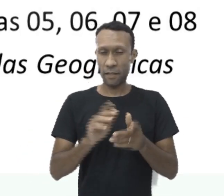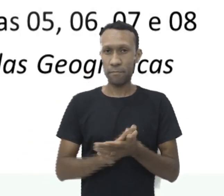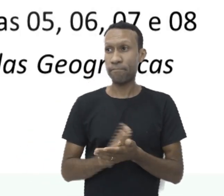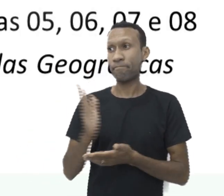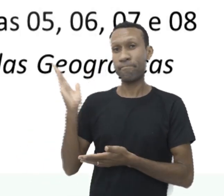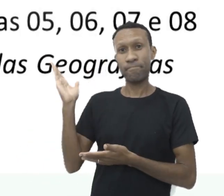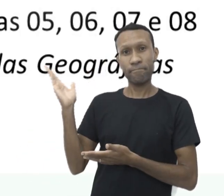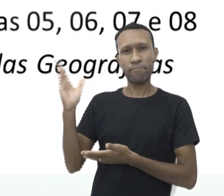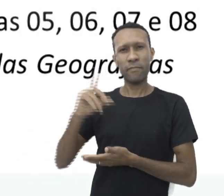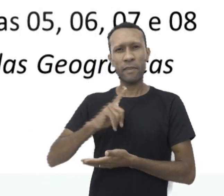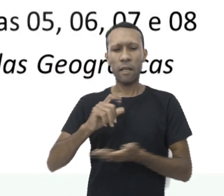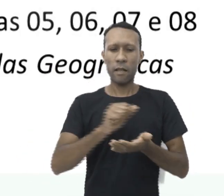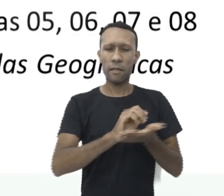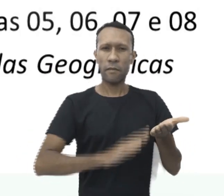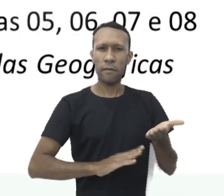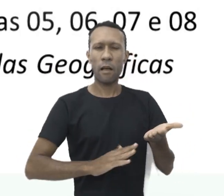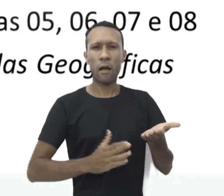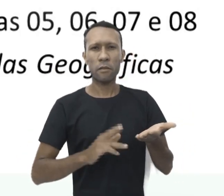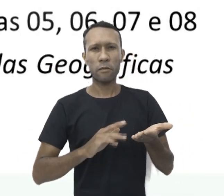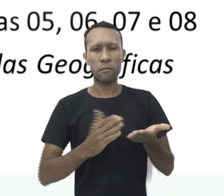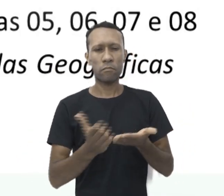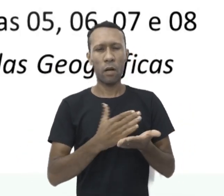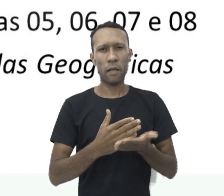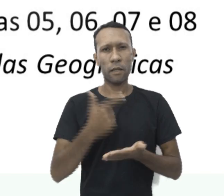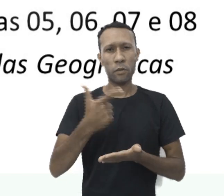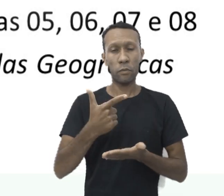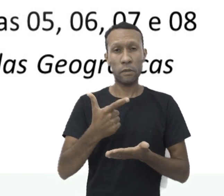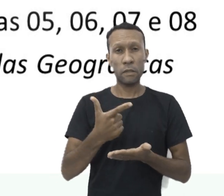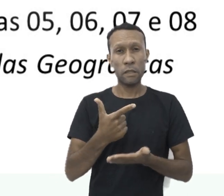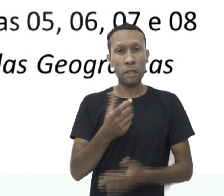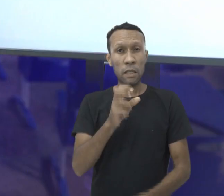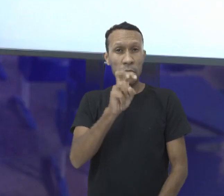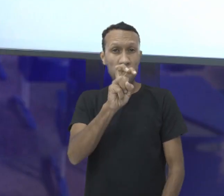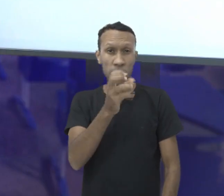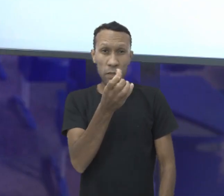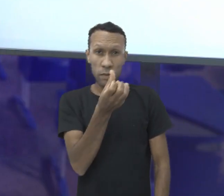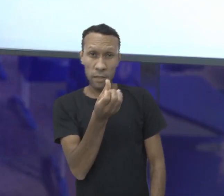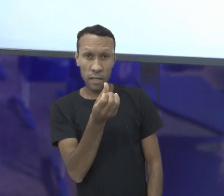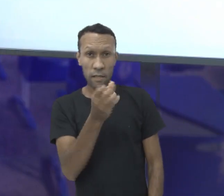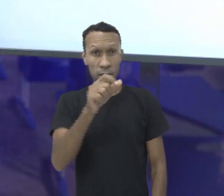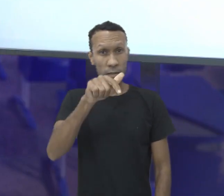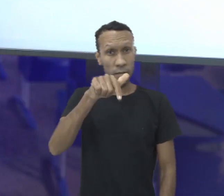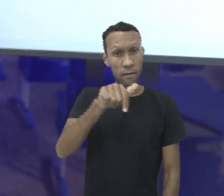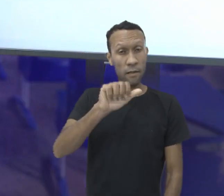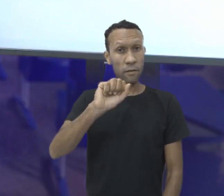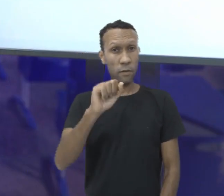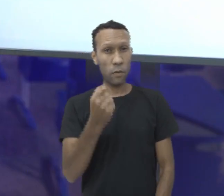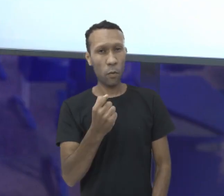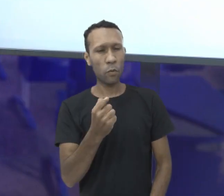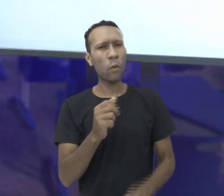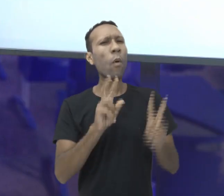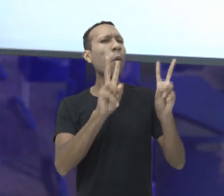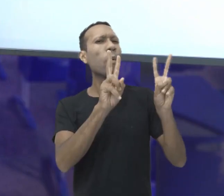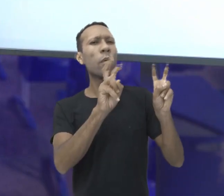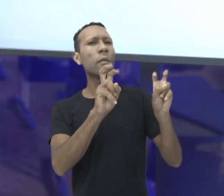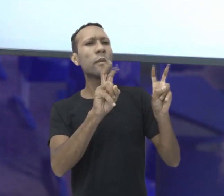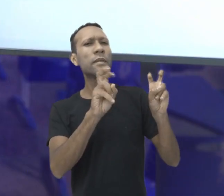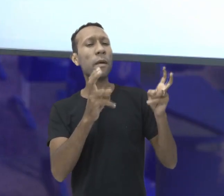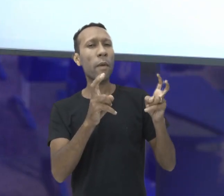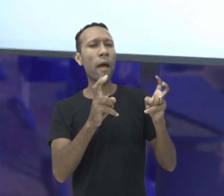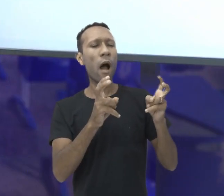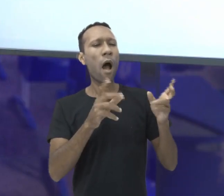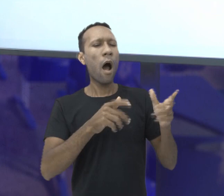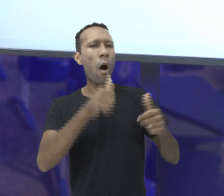as atividades do caderno 2, as aulas seguintes, 5, 6, 7 e 8. Tema dessa correção do caderno,